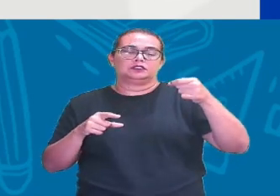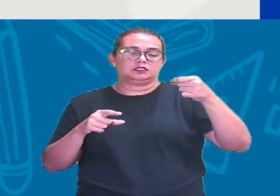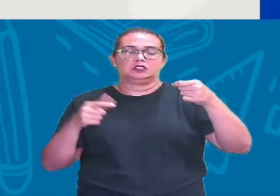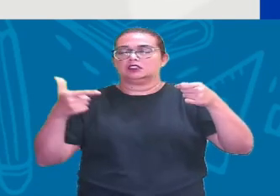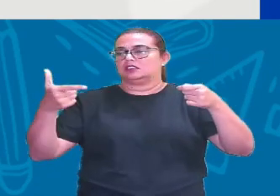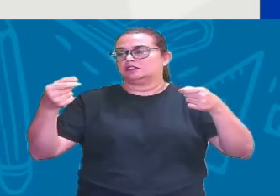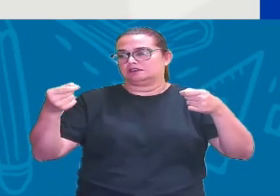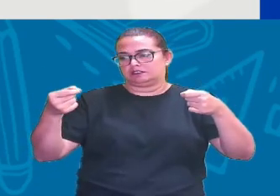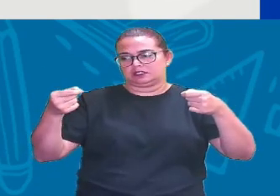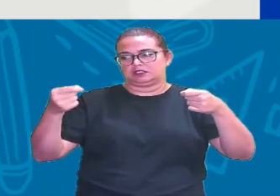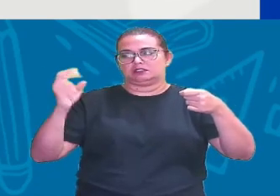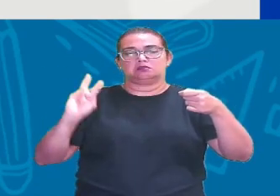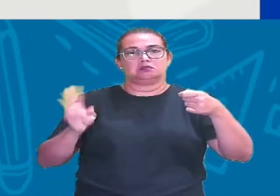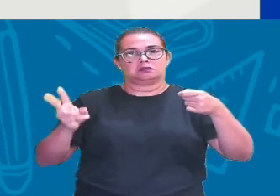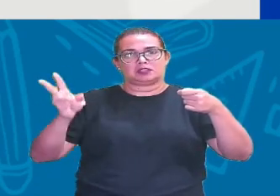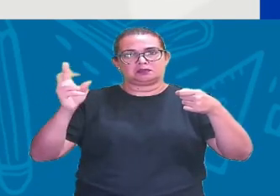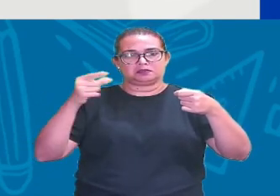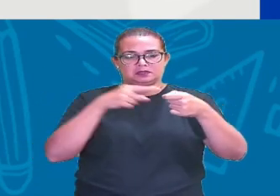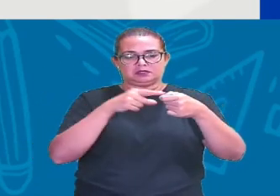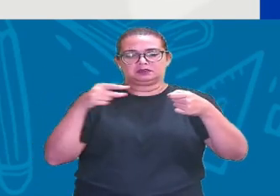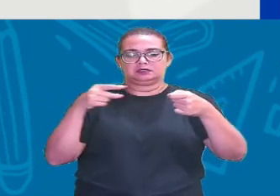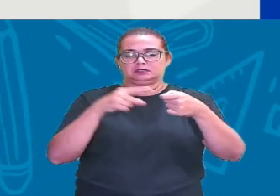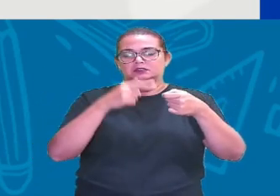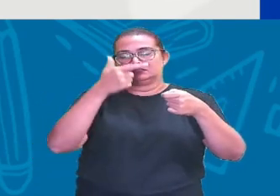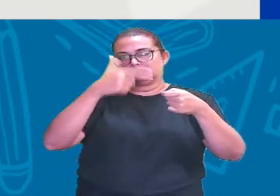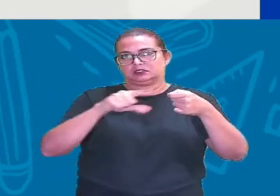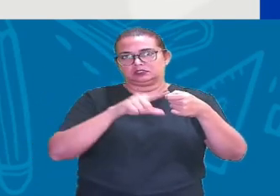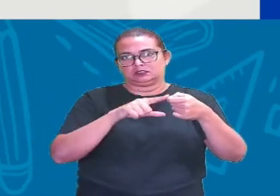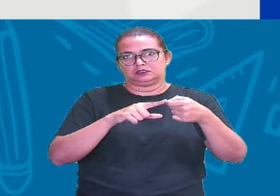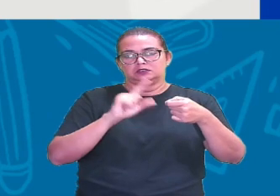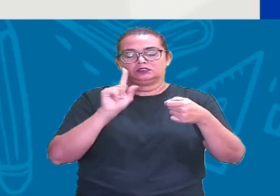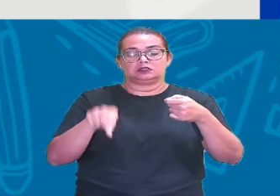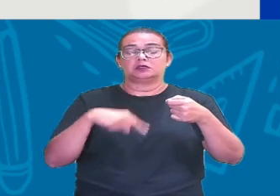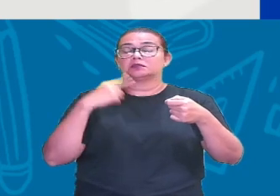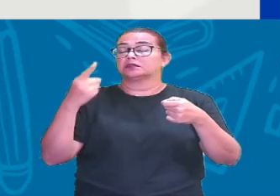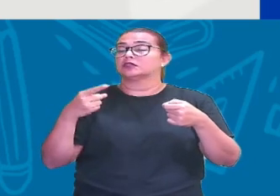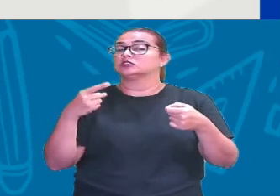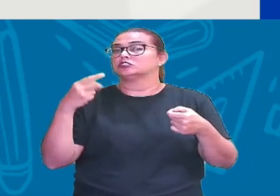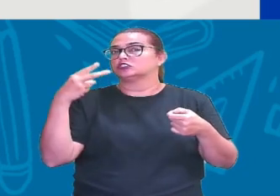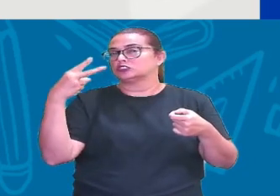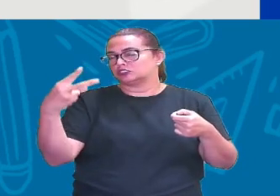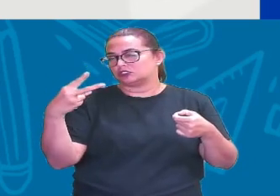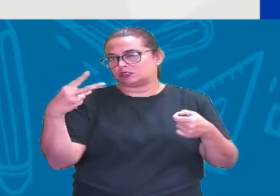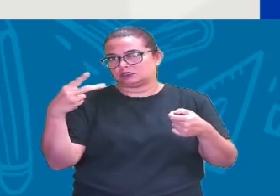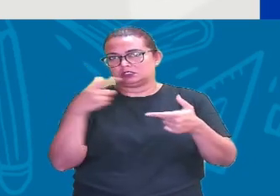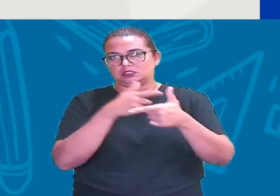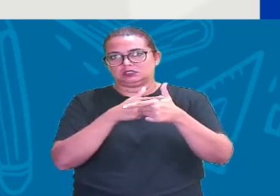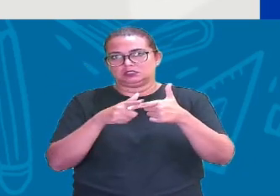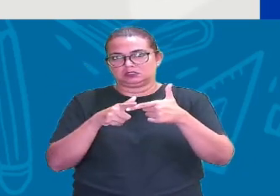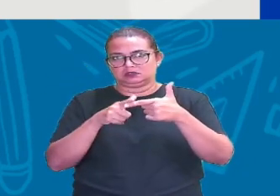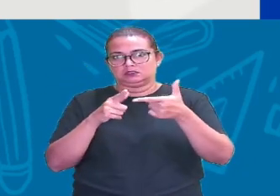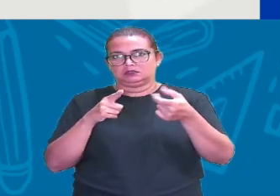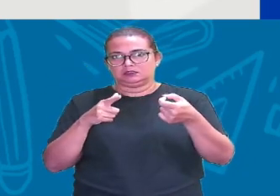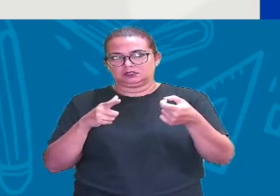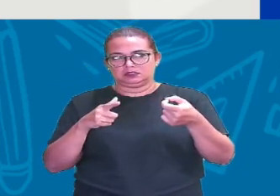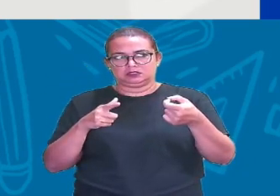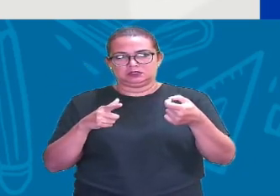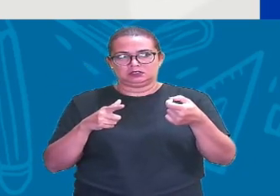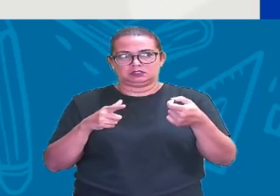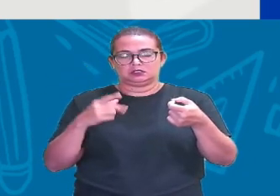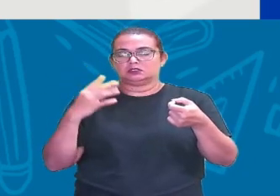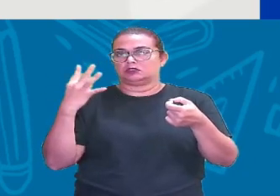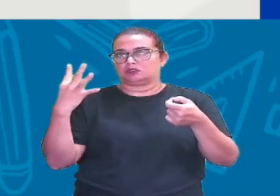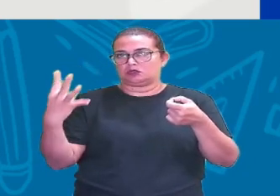20. Então, quem mais divide o 20? O 2. Porque 20 é um número par. O